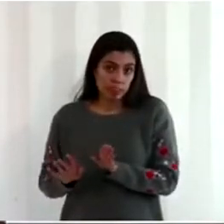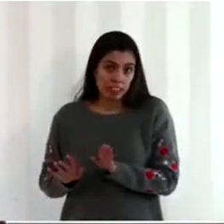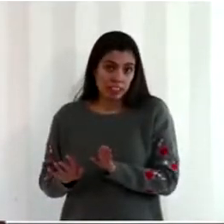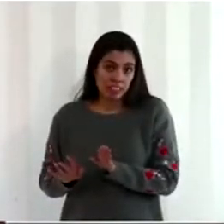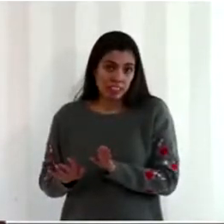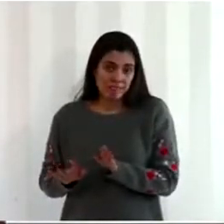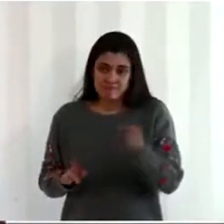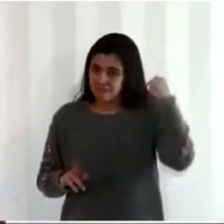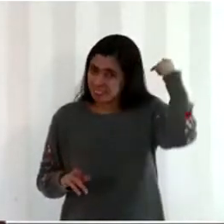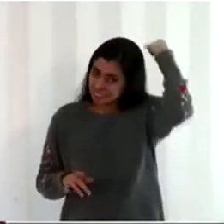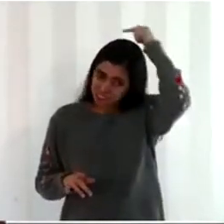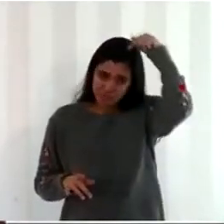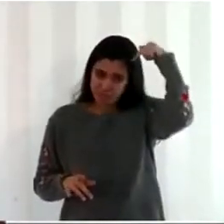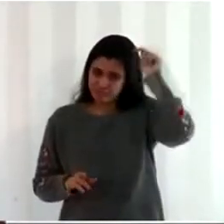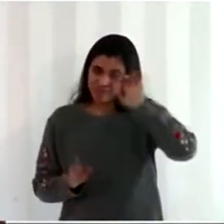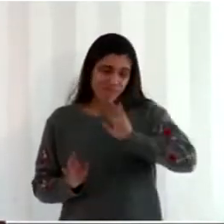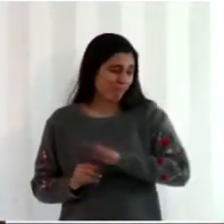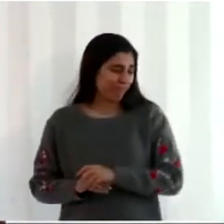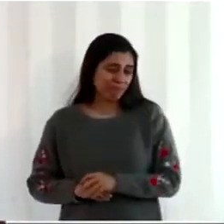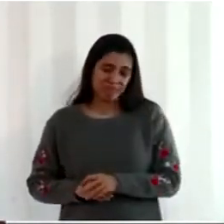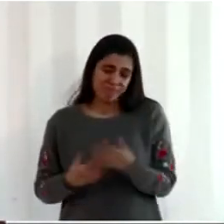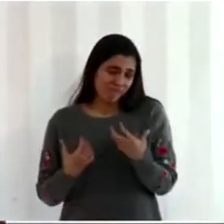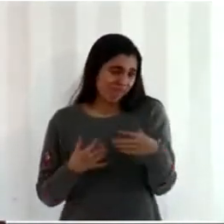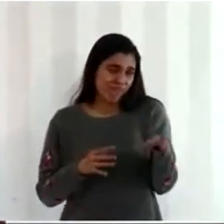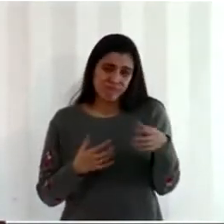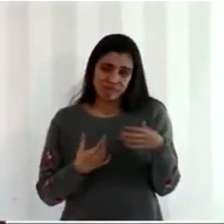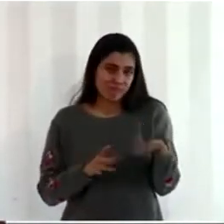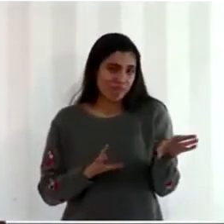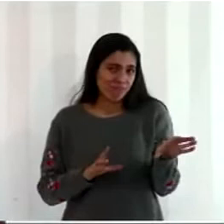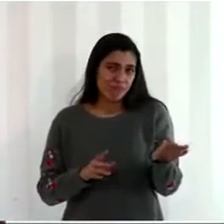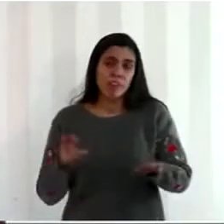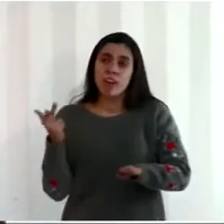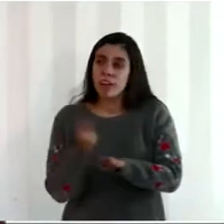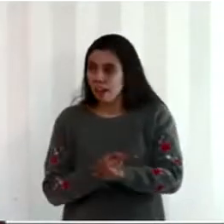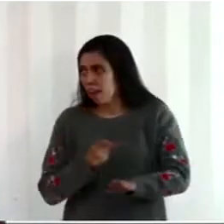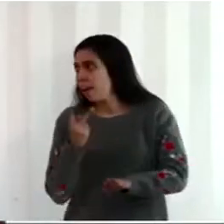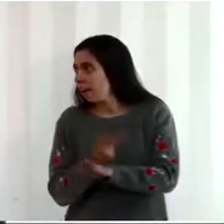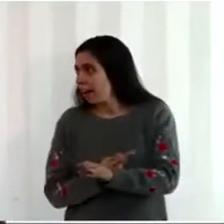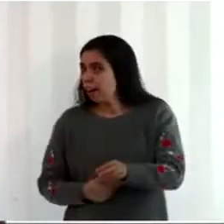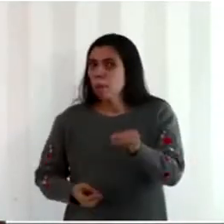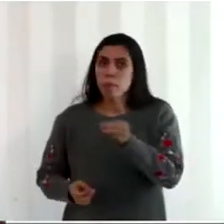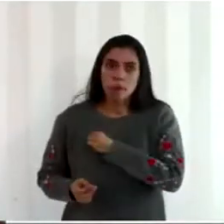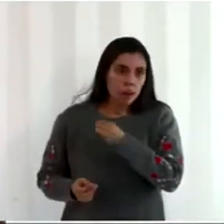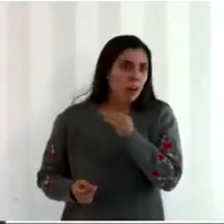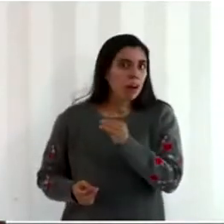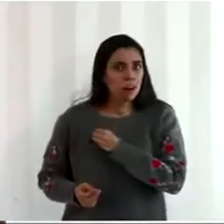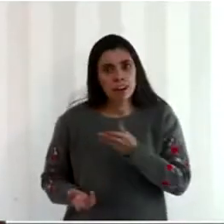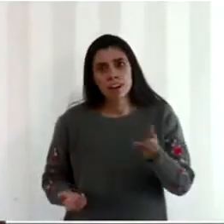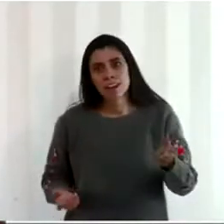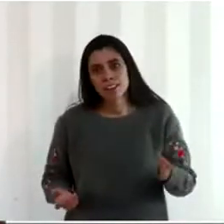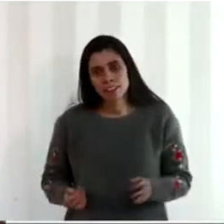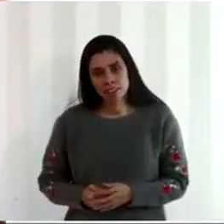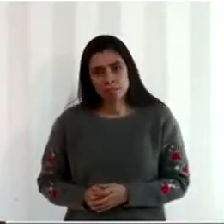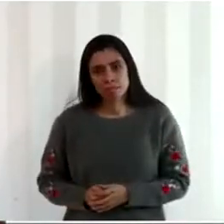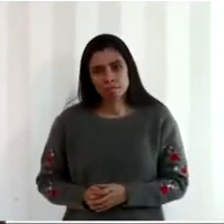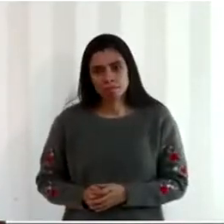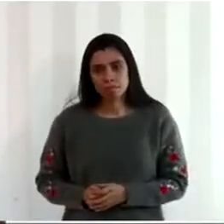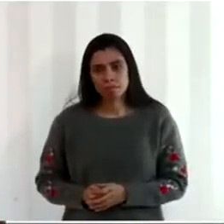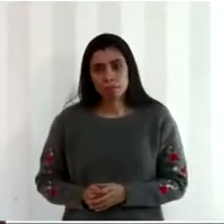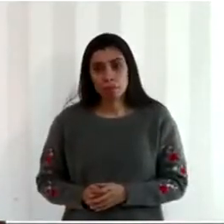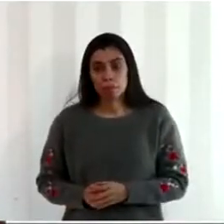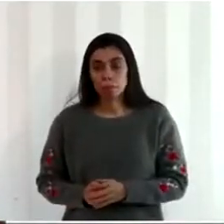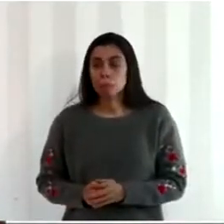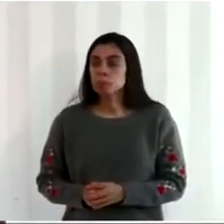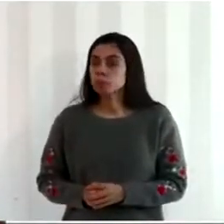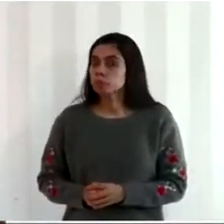então, que o Senhor, utilizando mais uma vez Ageu, traz a seguinte mensagem, e é uma pergunta que ele faz. Na verdade são